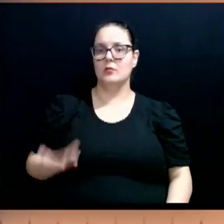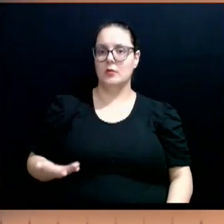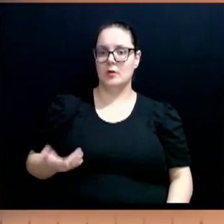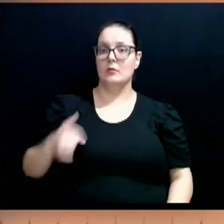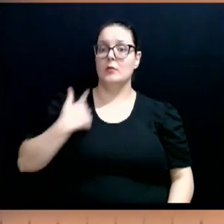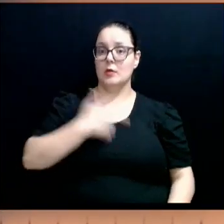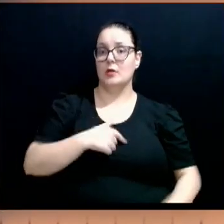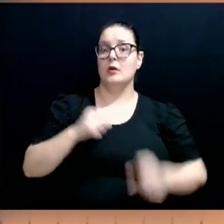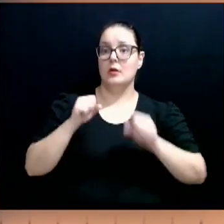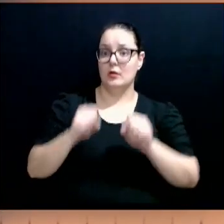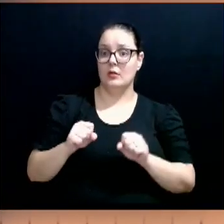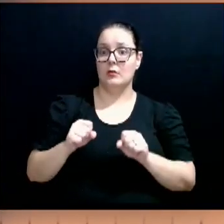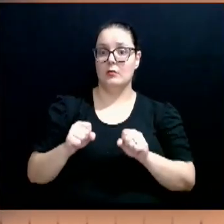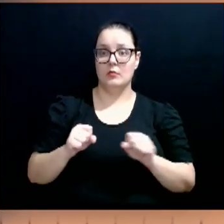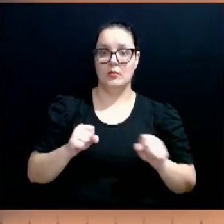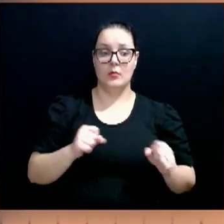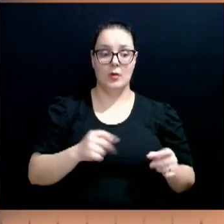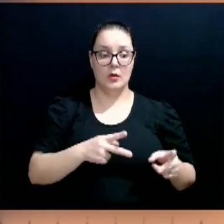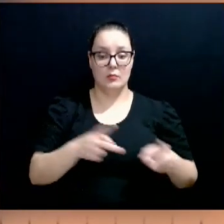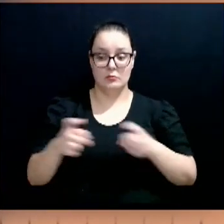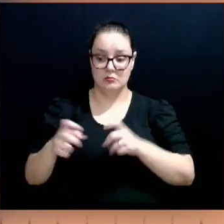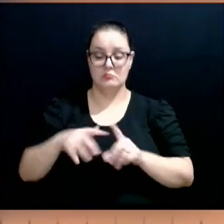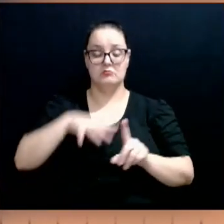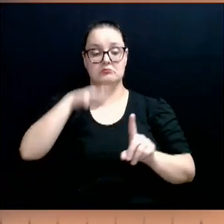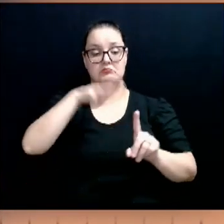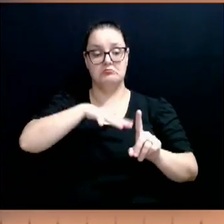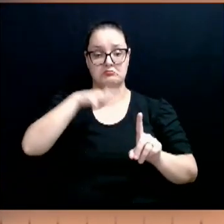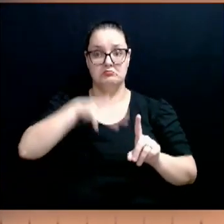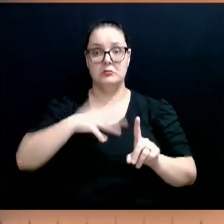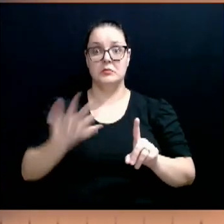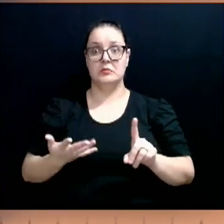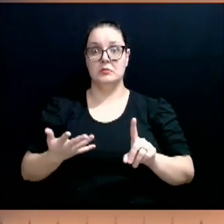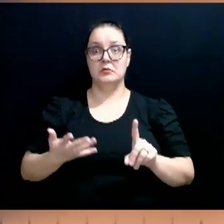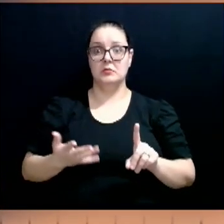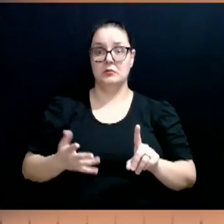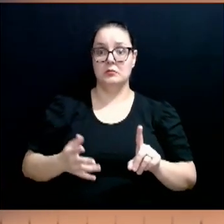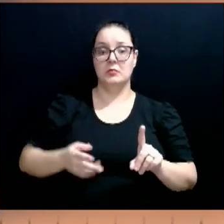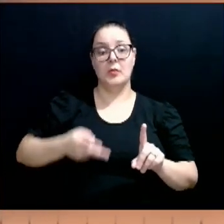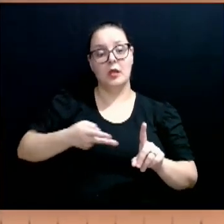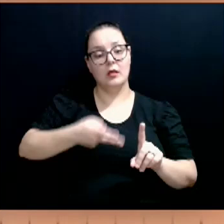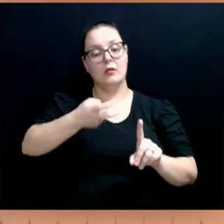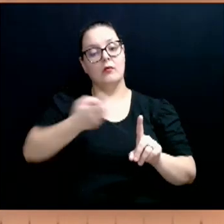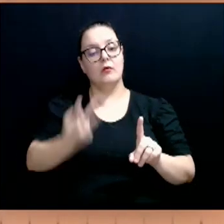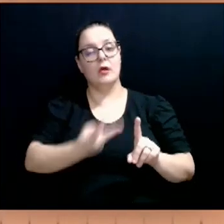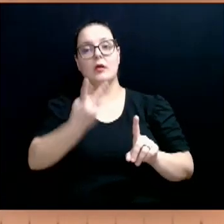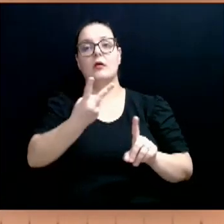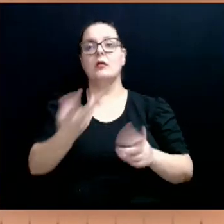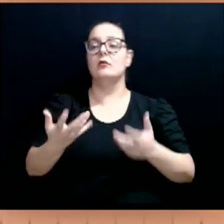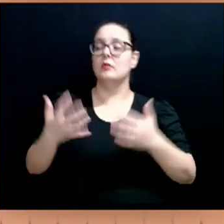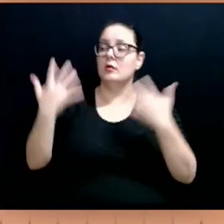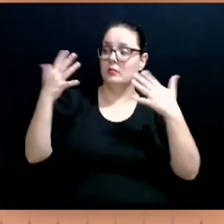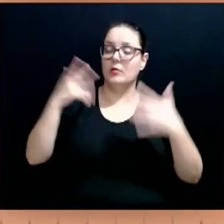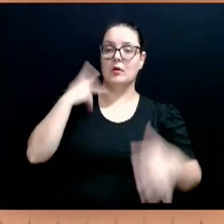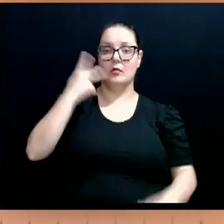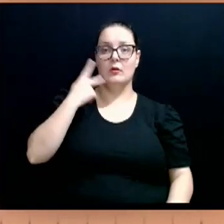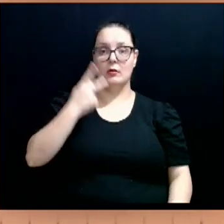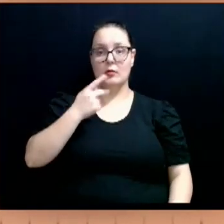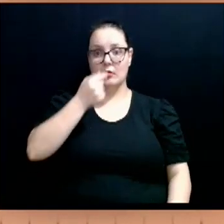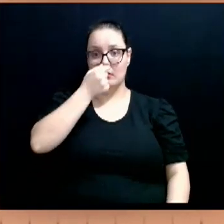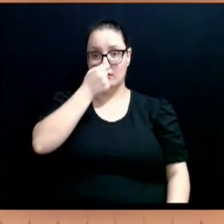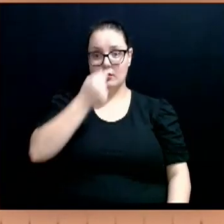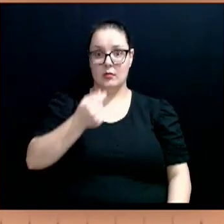olhar, admirar e, sem dúvida, reconhecer. E eu quero parabenizar o vereador Roberto Alves por